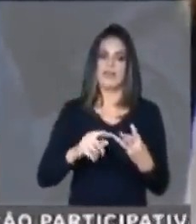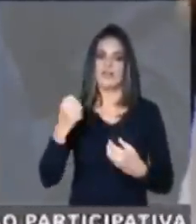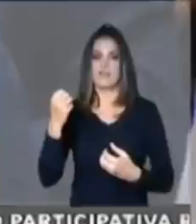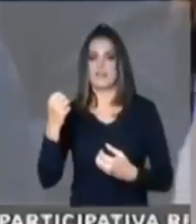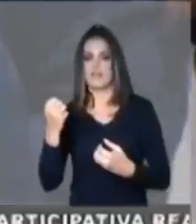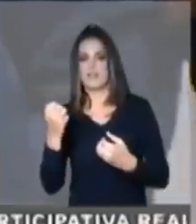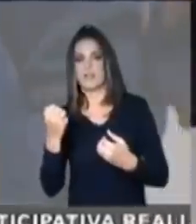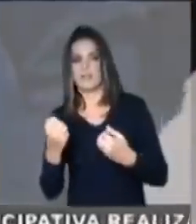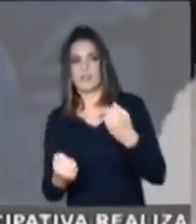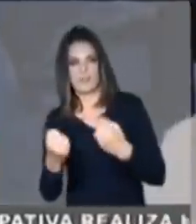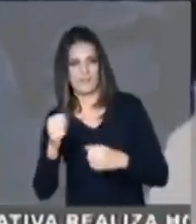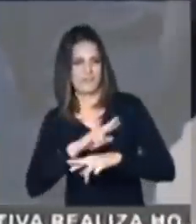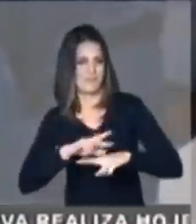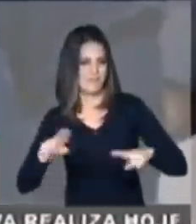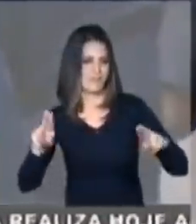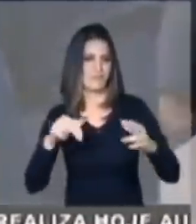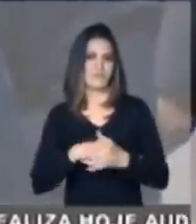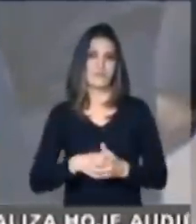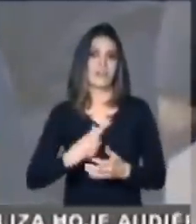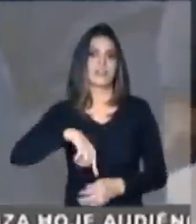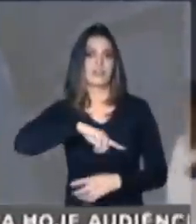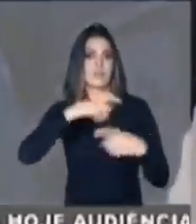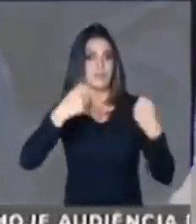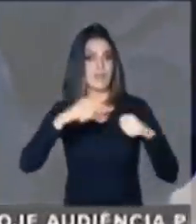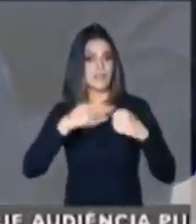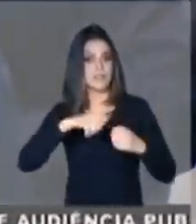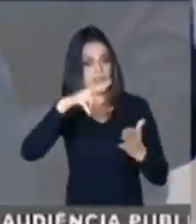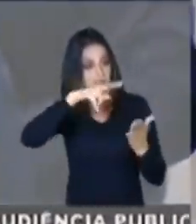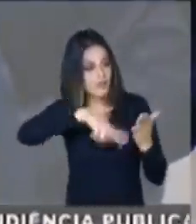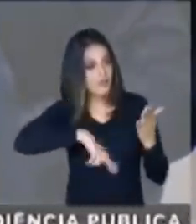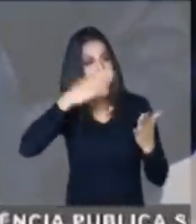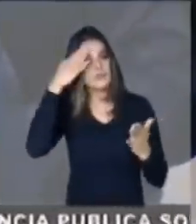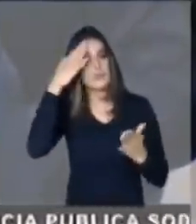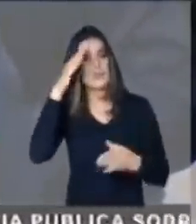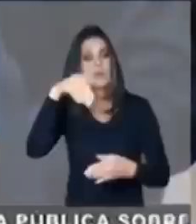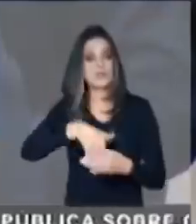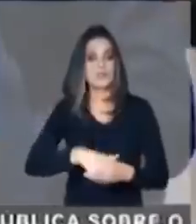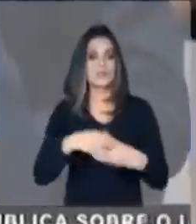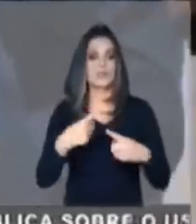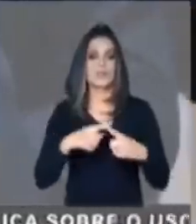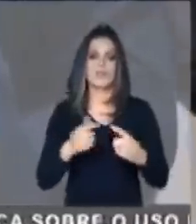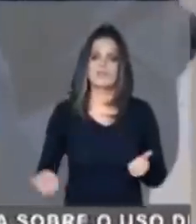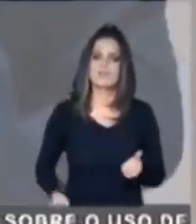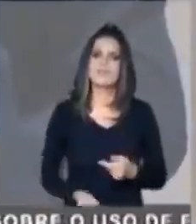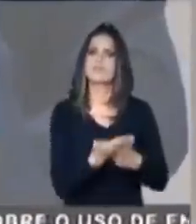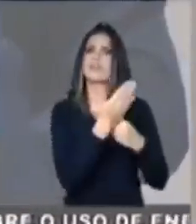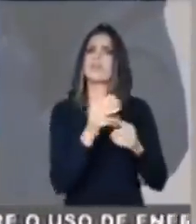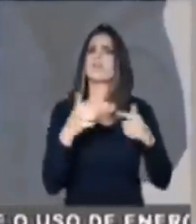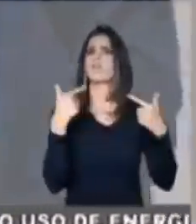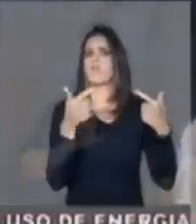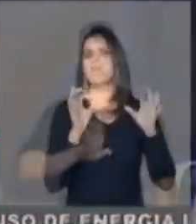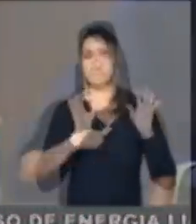do plenário só para que a gente saiba exatamente o que esteja votando e não dê ainda mais privilégios para o judiciário, que já é um dos mais caros do